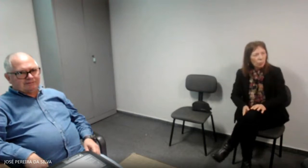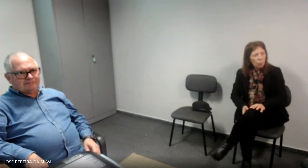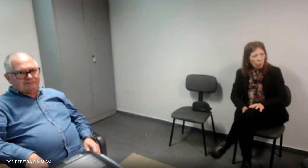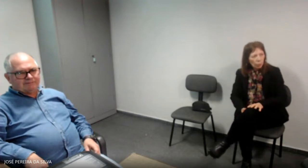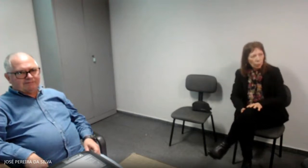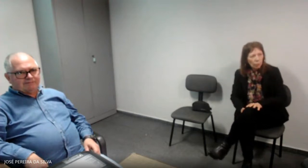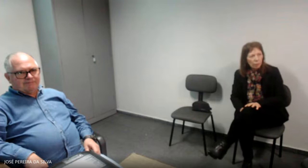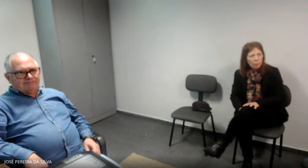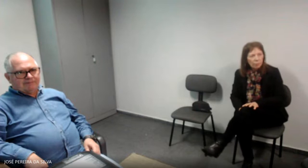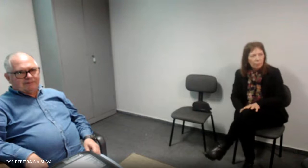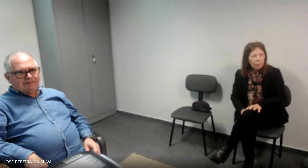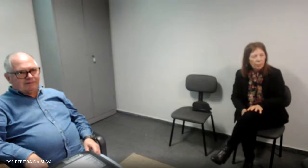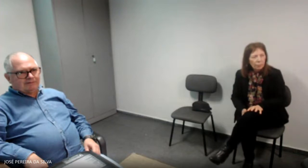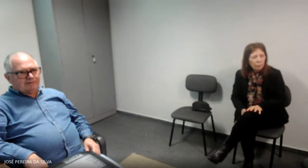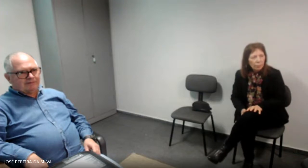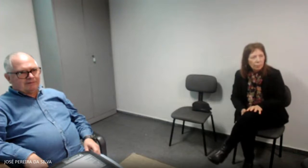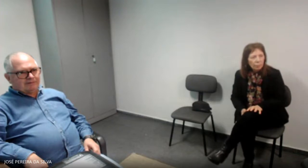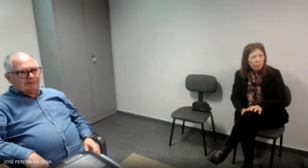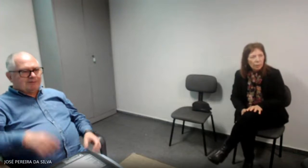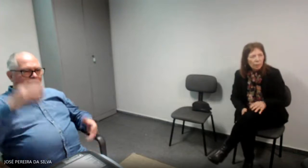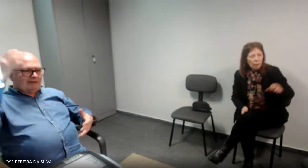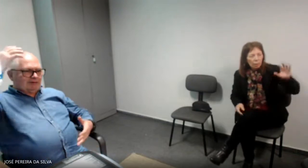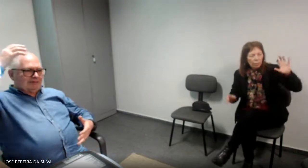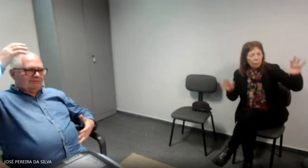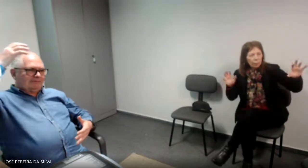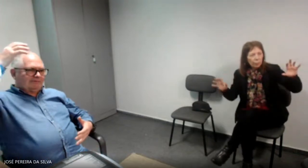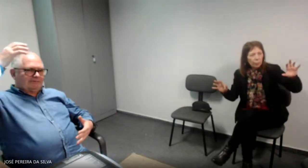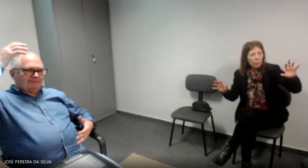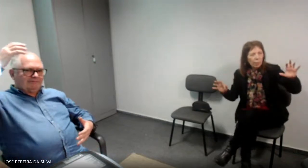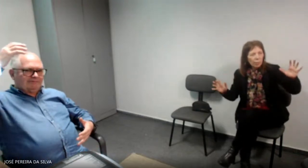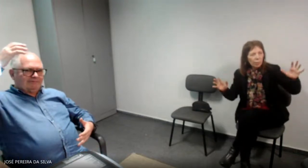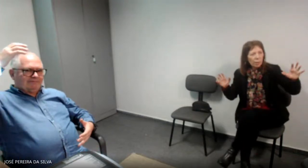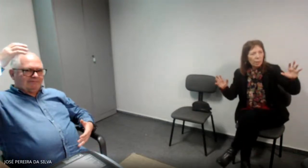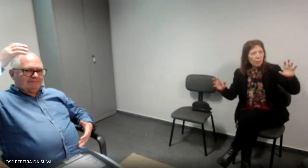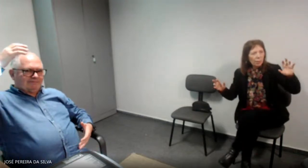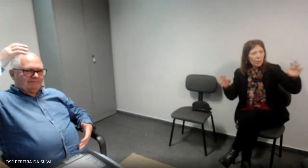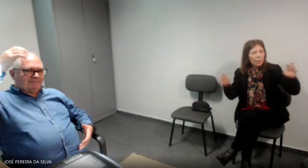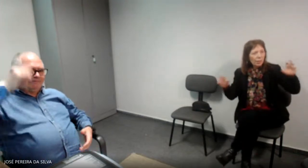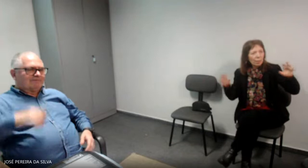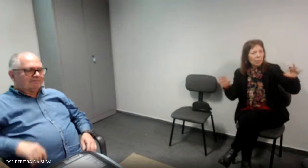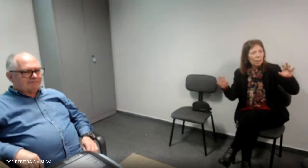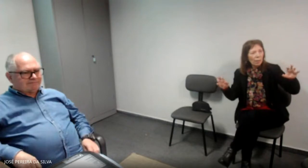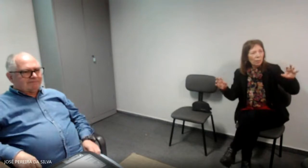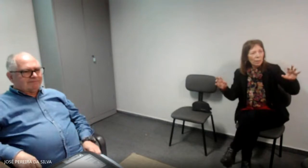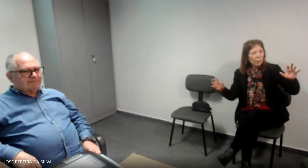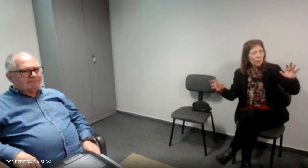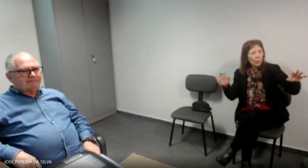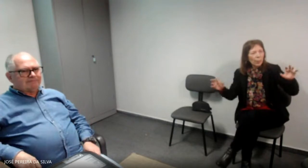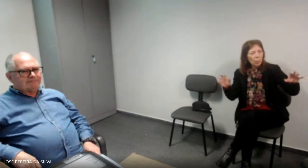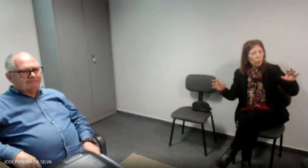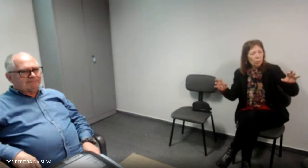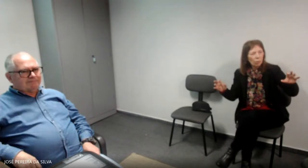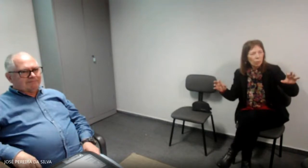transversal nos 2 pontos. Por que o nome do espelhamento? Porque é 2, né? Porque você identificou que você vai fazer a ligação daquilo. Vai